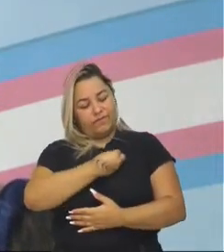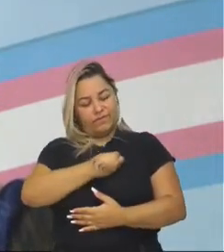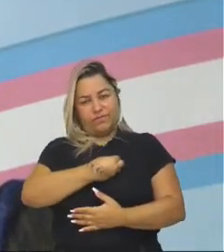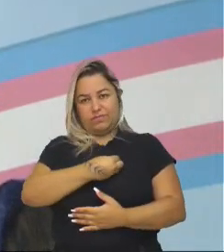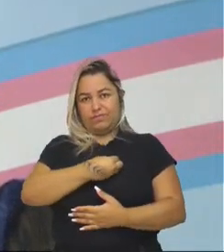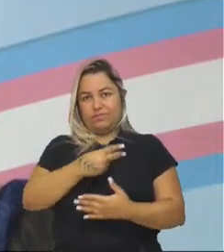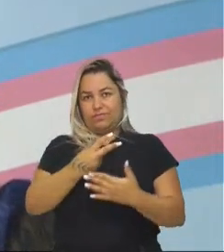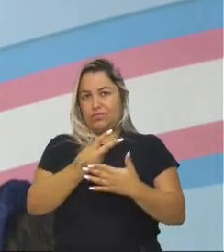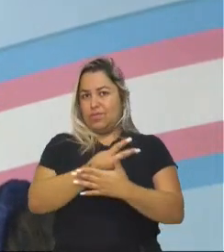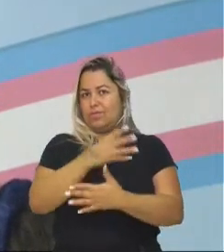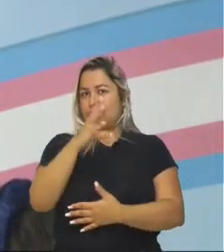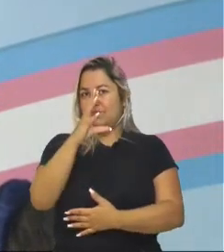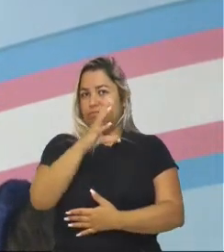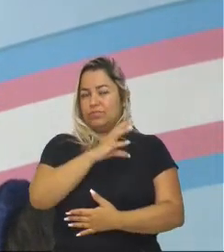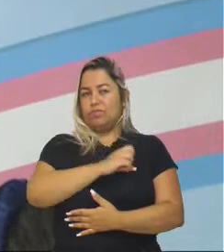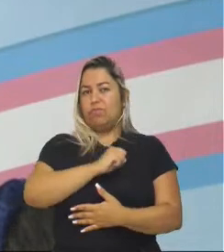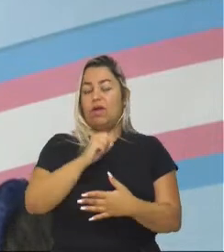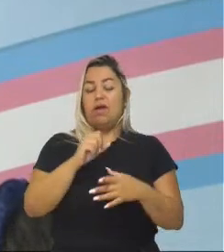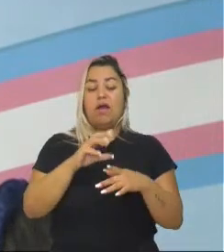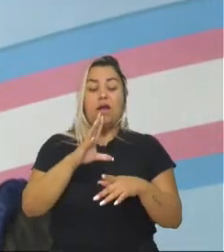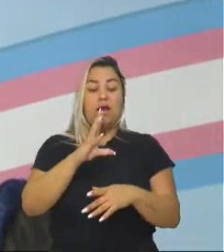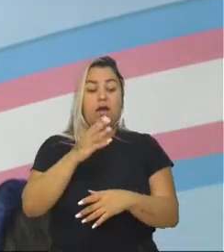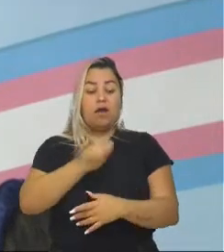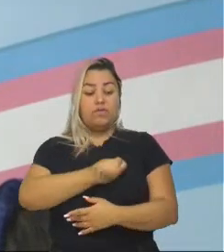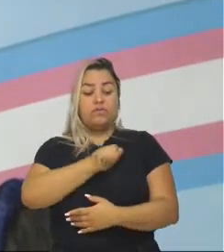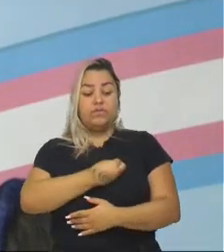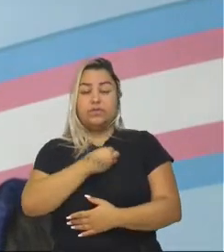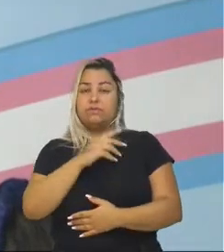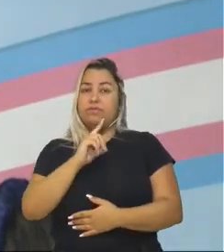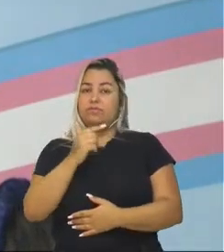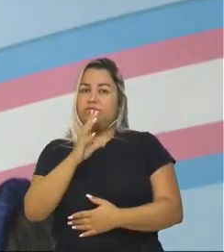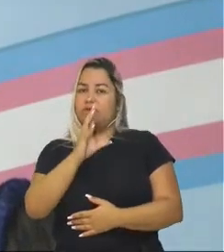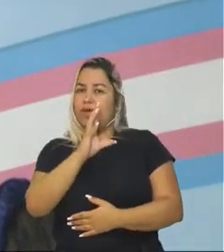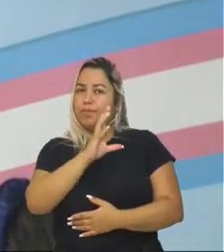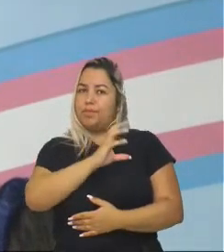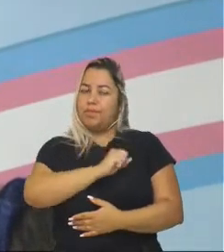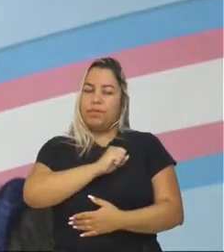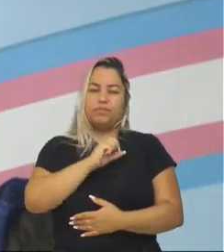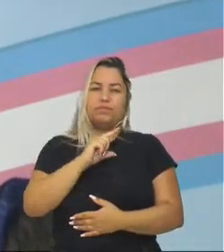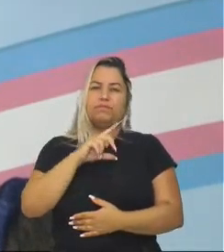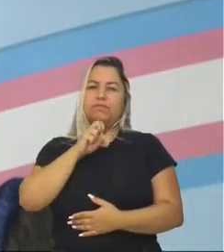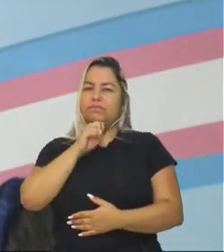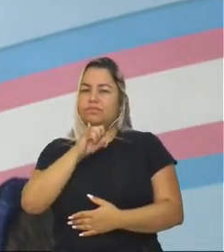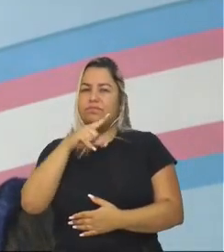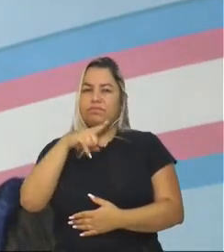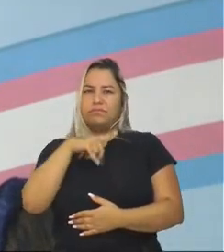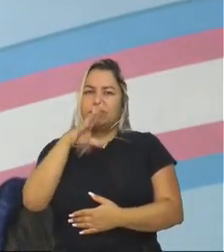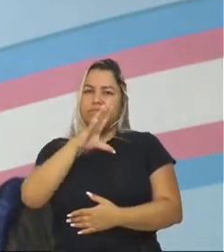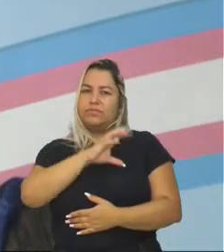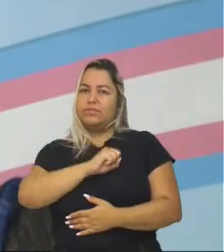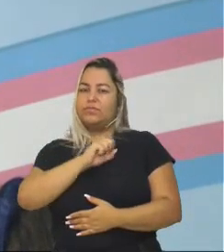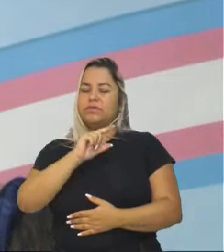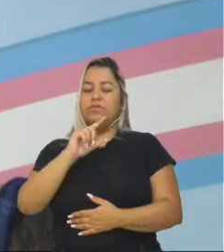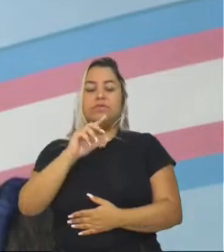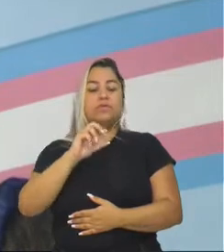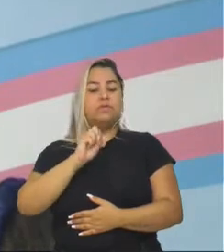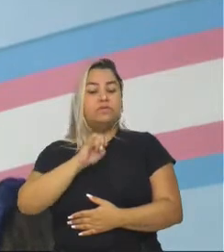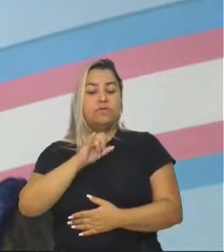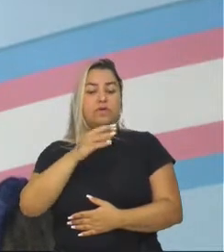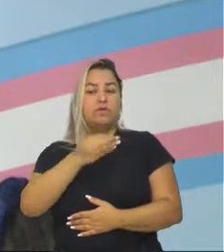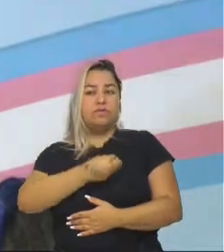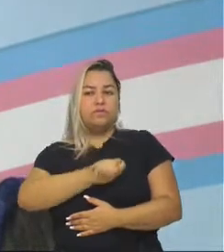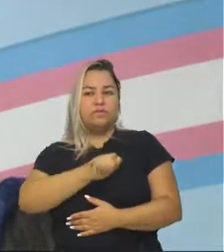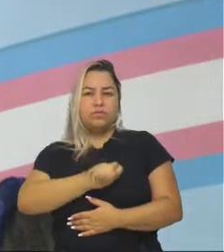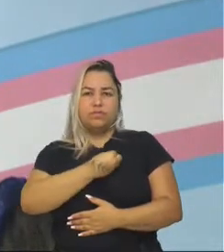transcende. Será que há vida sem amor? Será que há amor sem vida? Então, mais do que compor a